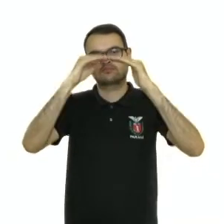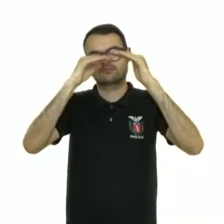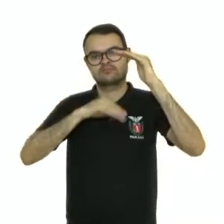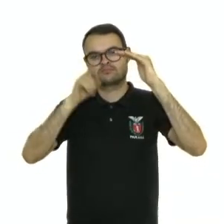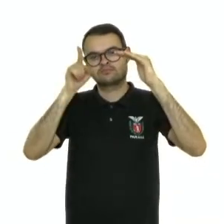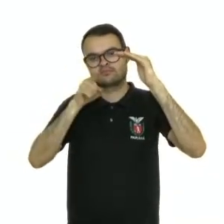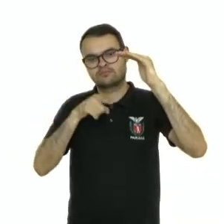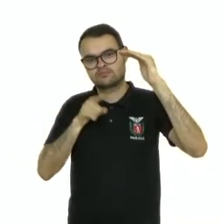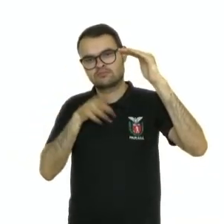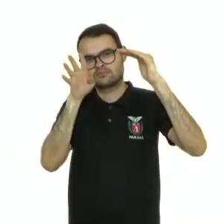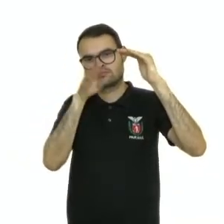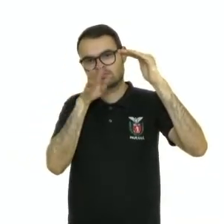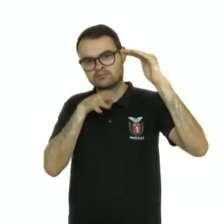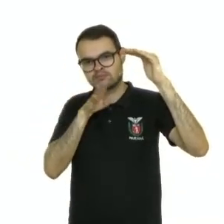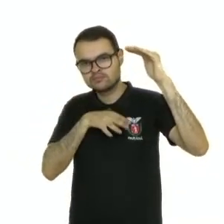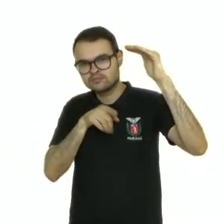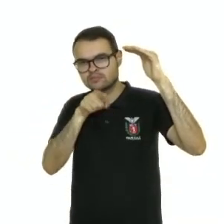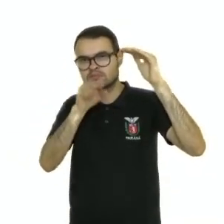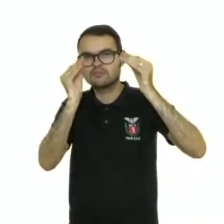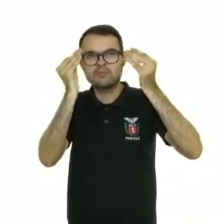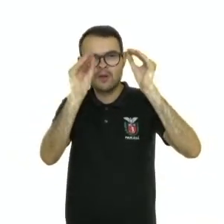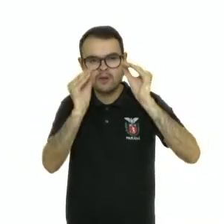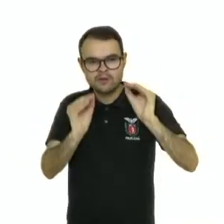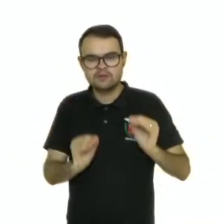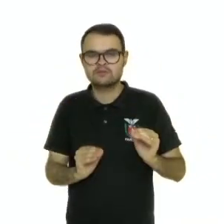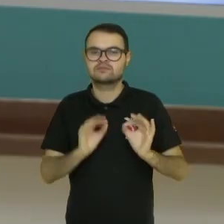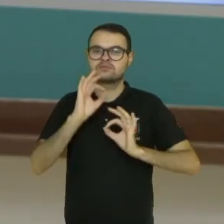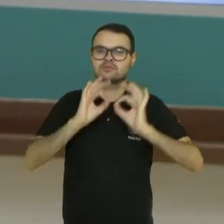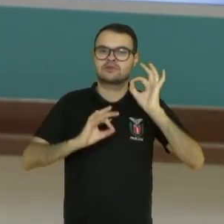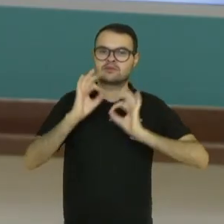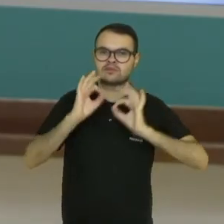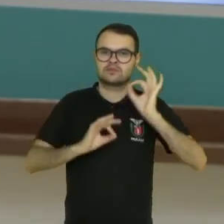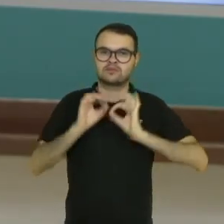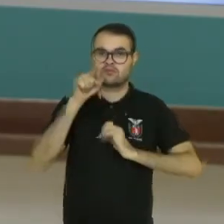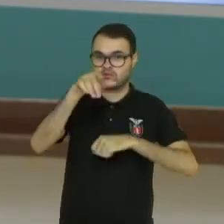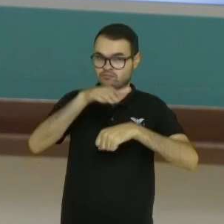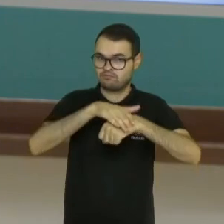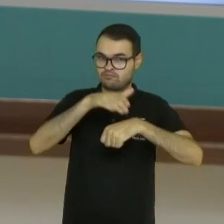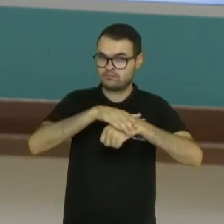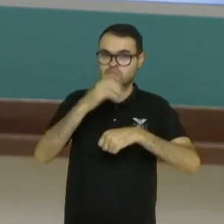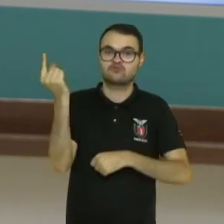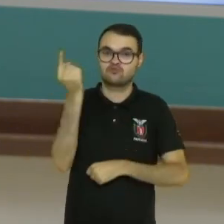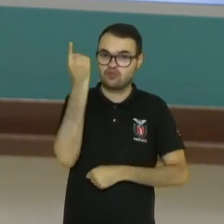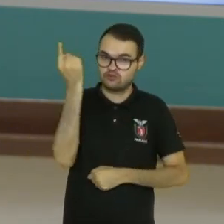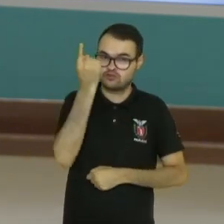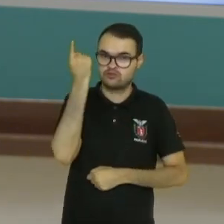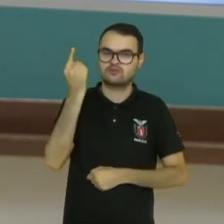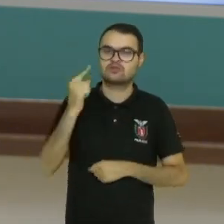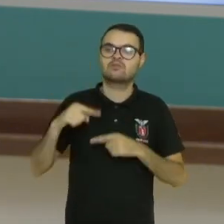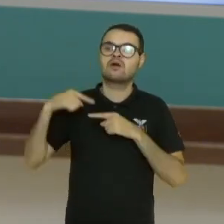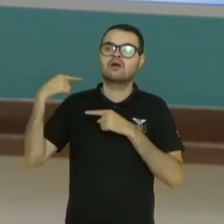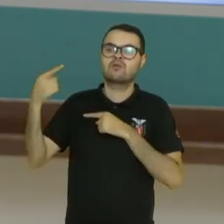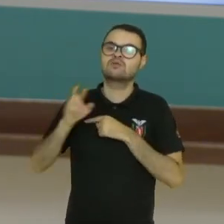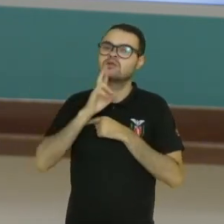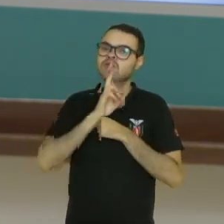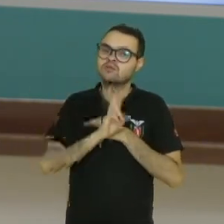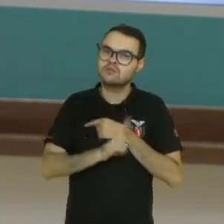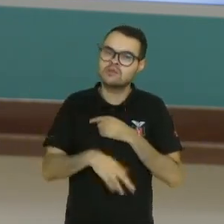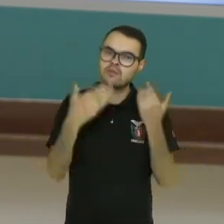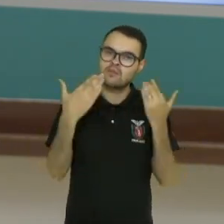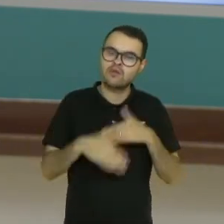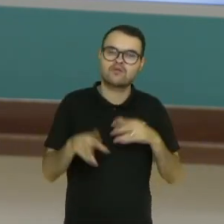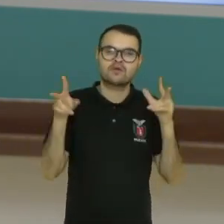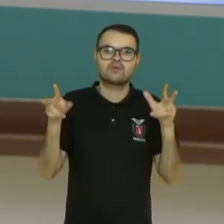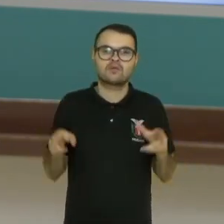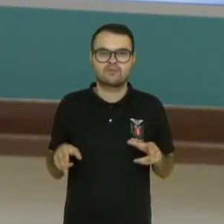de Linus-Pauli e você tem que ter a capacidade de montar esse diagrama, né, sozinho para quando você estiver respondendo uma prova.